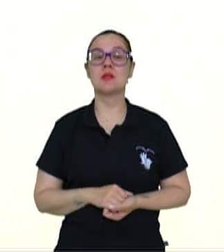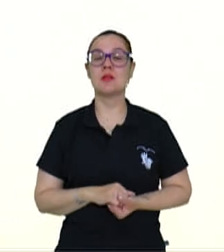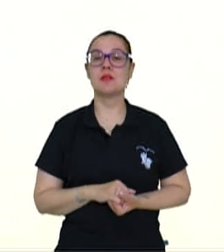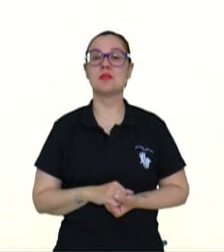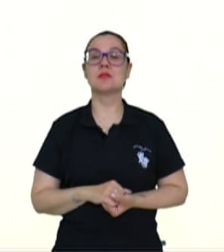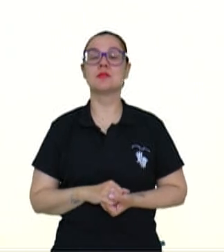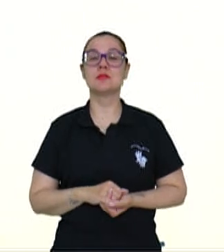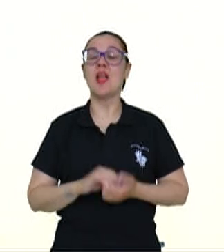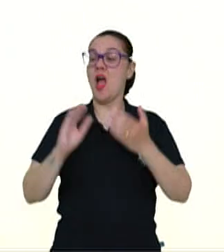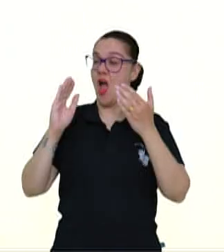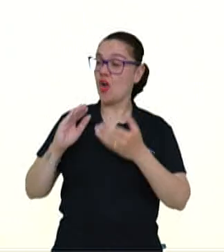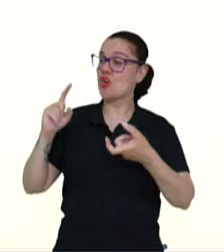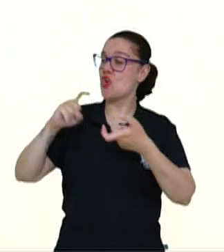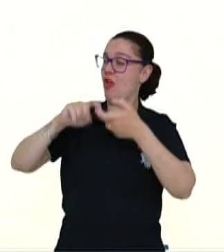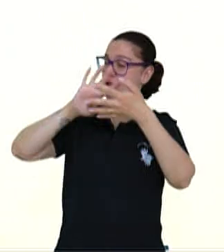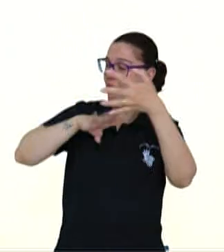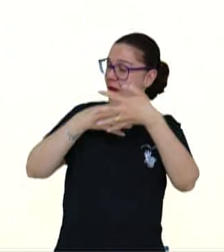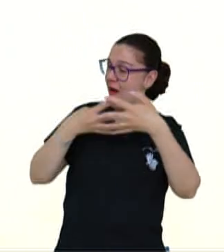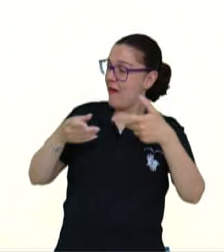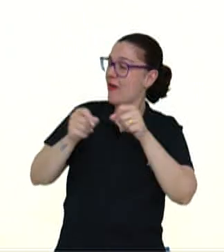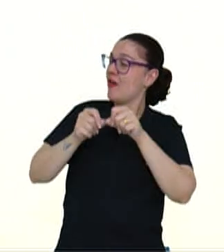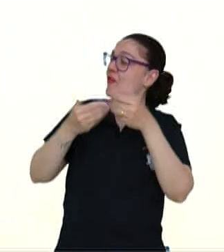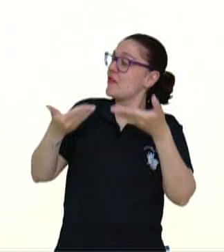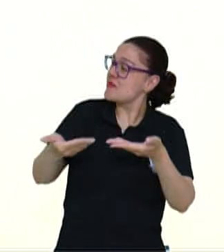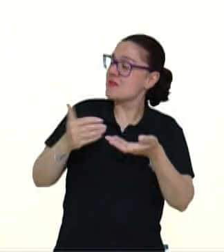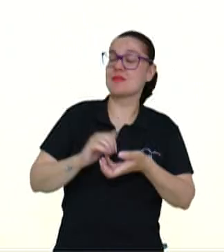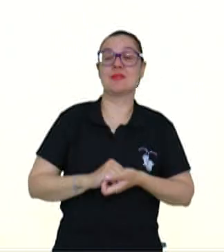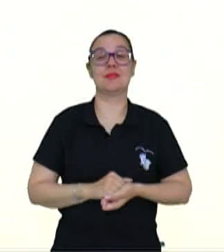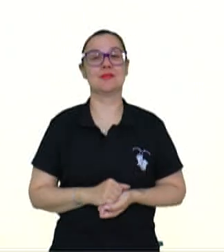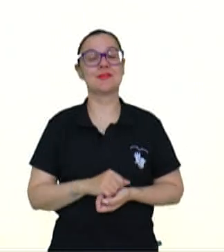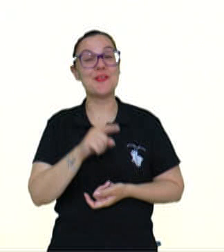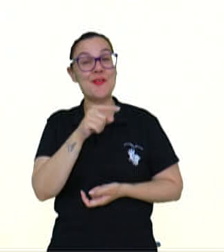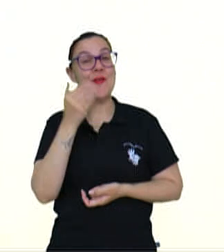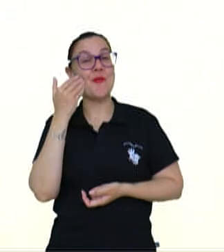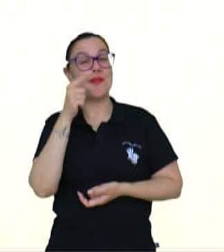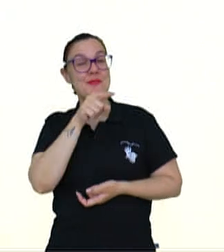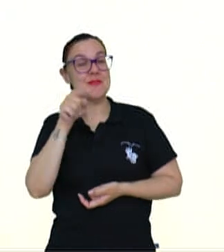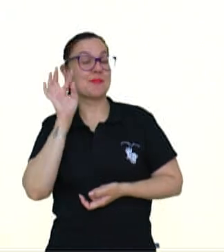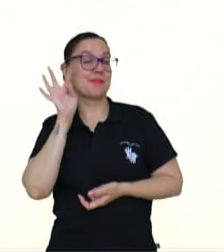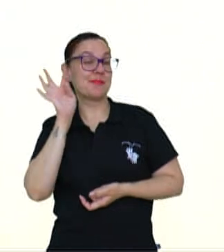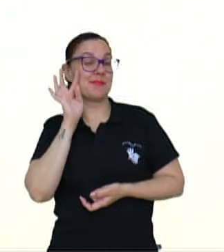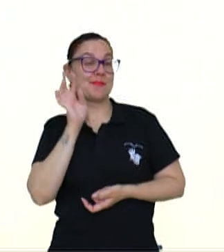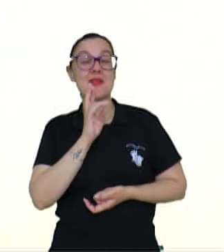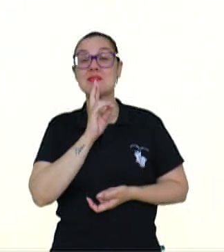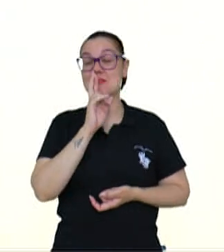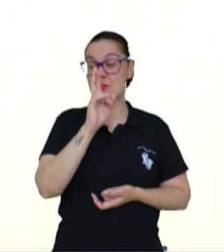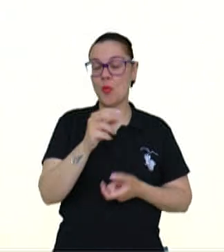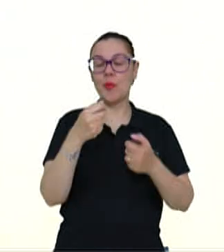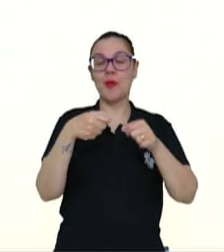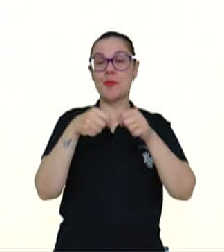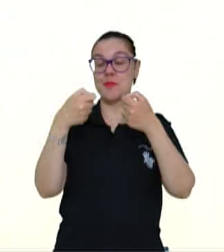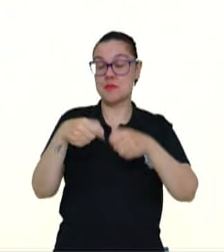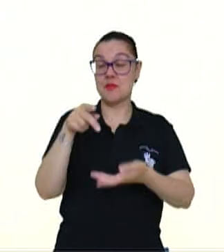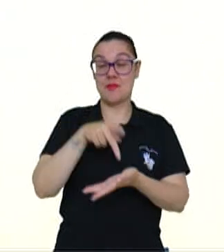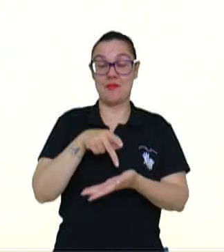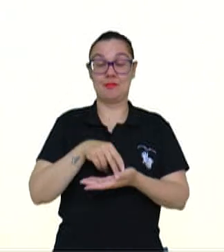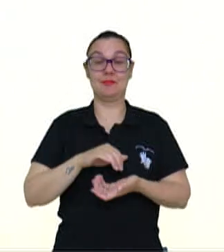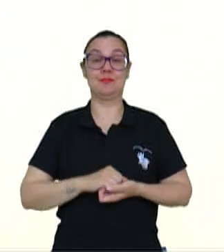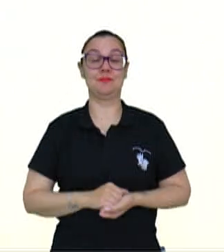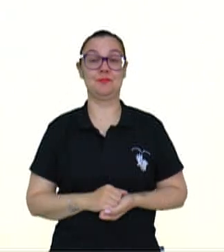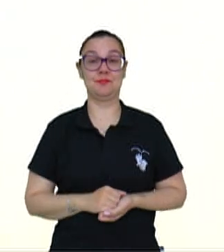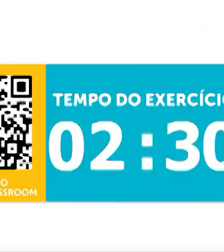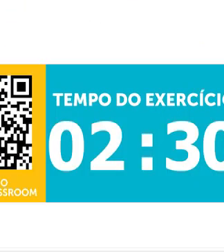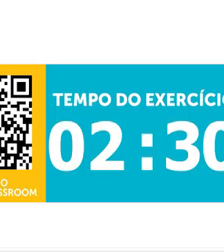que? Então, eu já conectei, e agora o que eu tenho que fazer, né?" Então, eu quero que vocês pensem um pouquinho aí o que é que ele deveria ter feito de verdade.